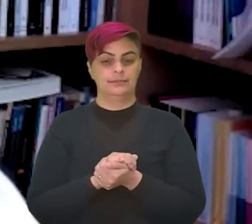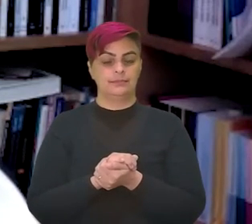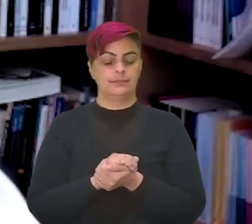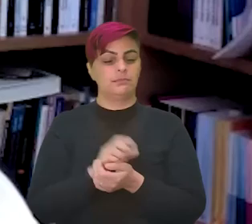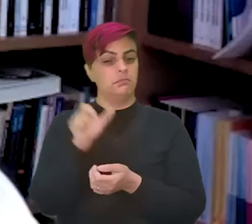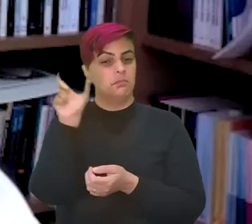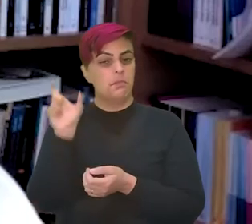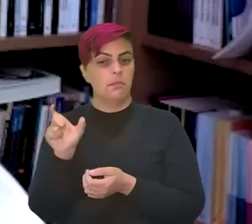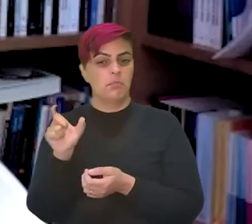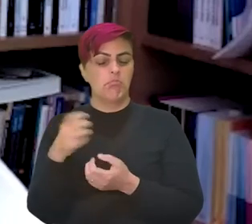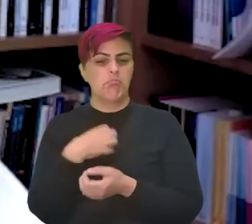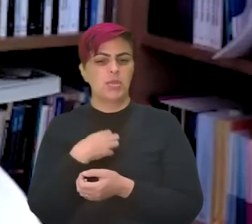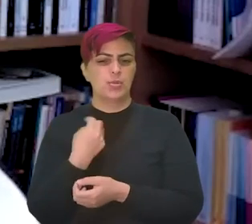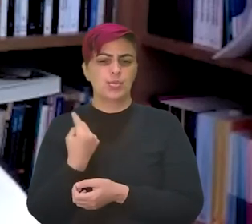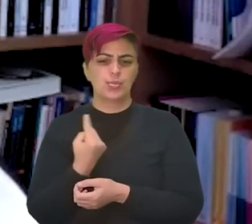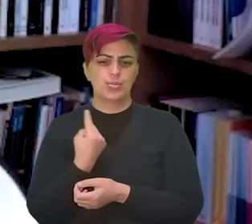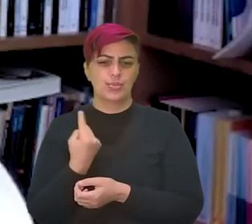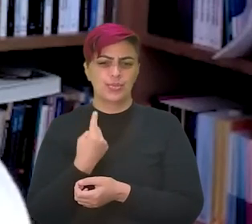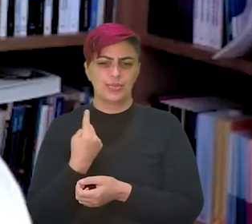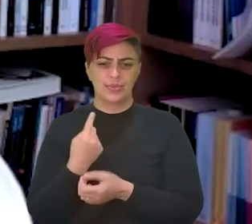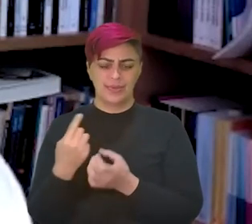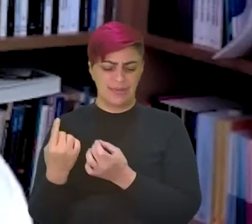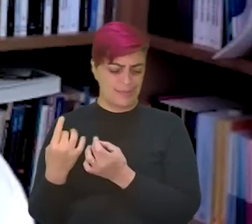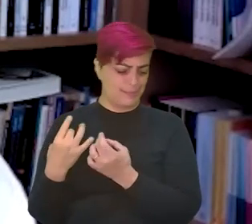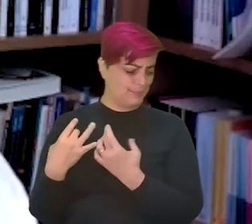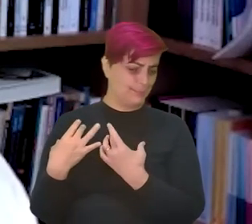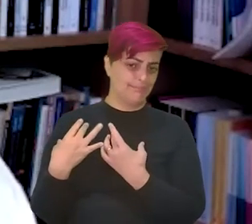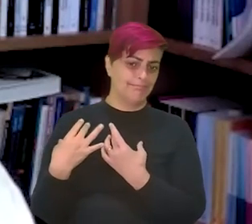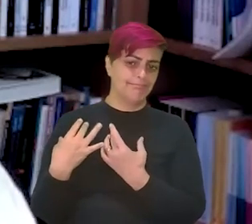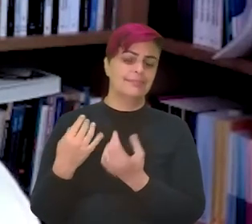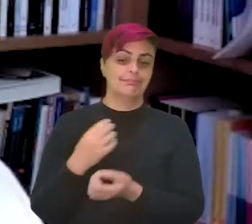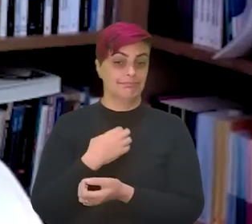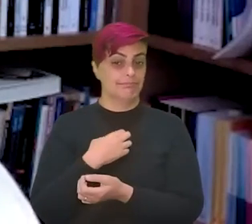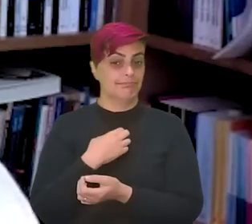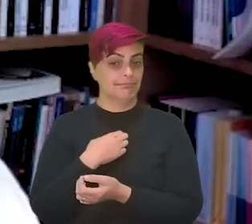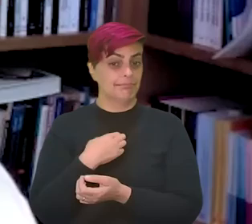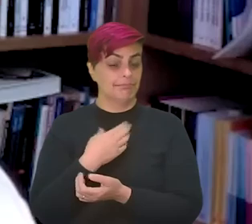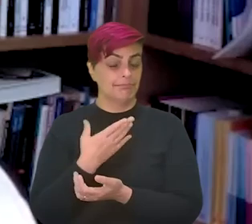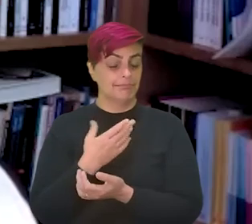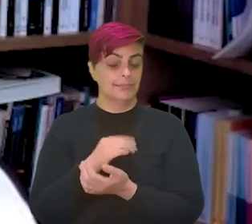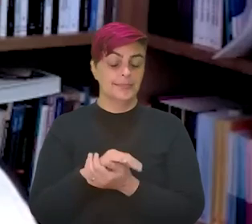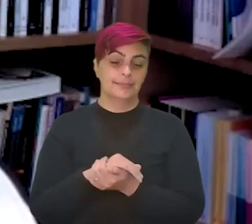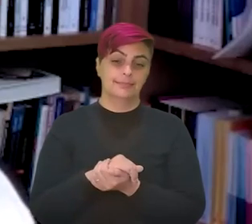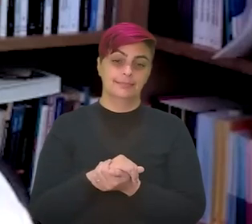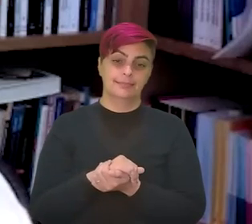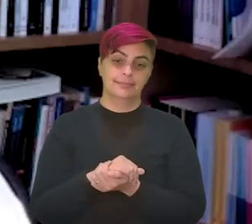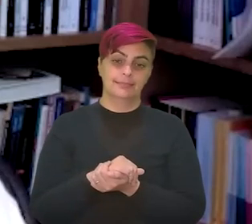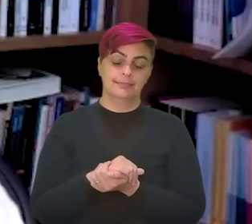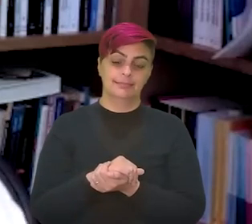Você se sentia isolado, abandonado, né? E